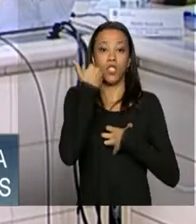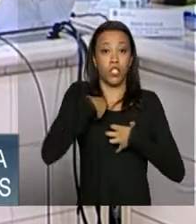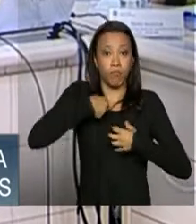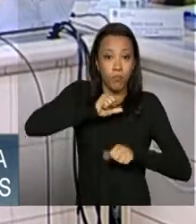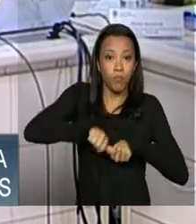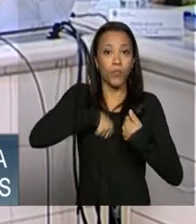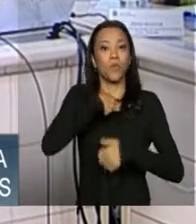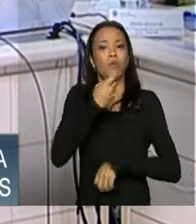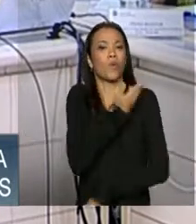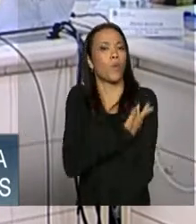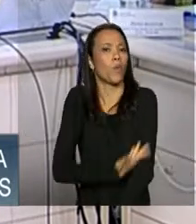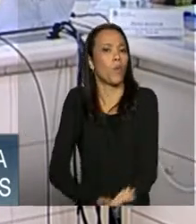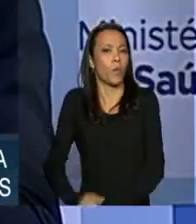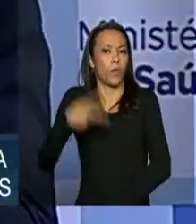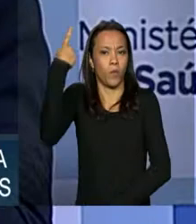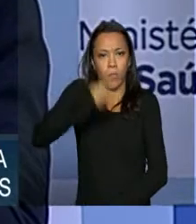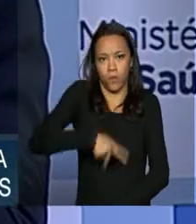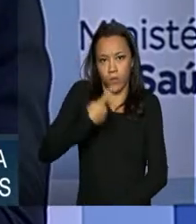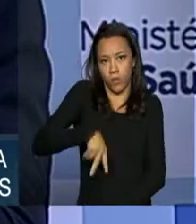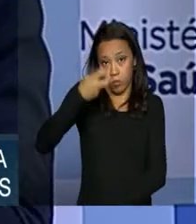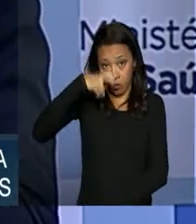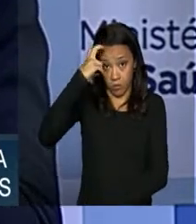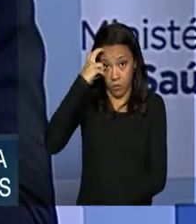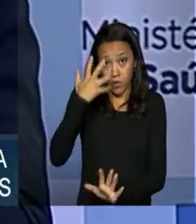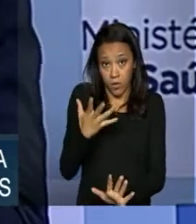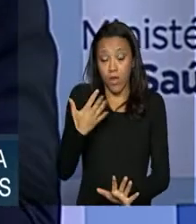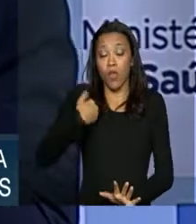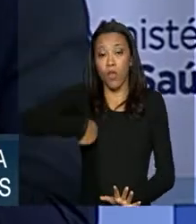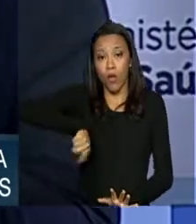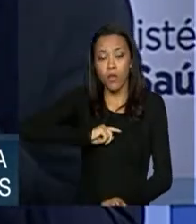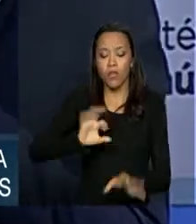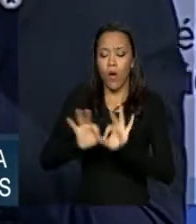hábitos, a gente está organizando toda